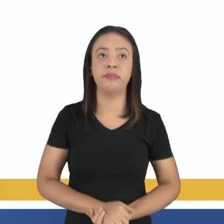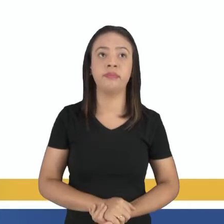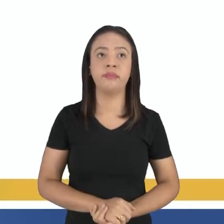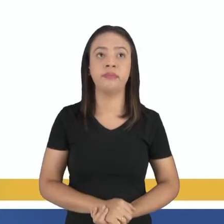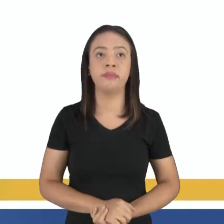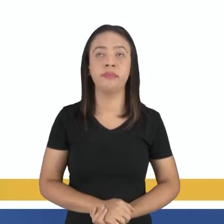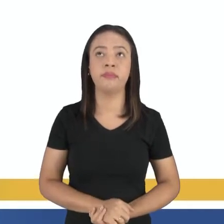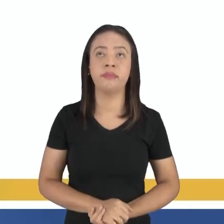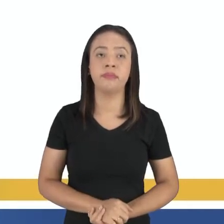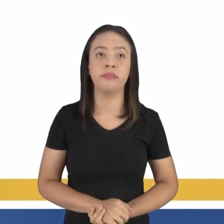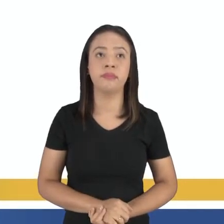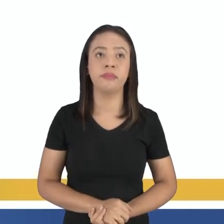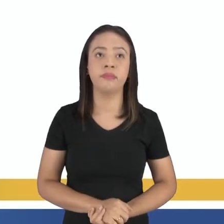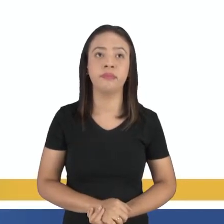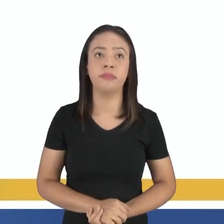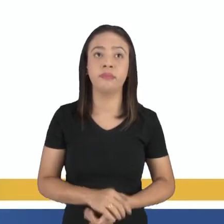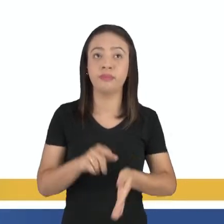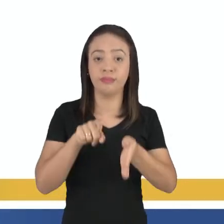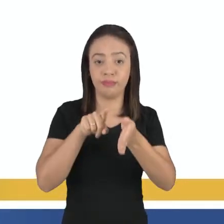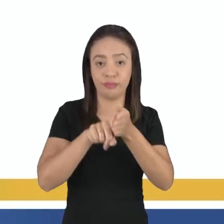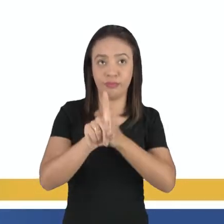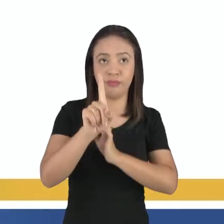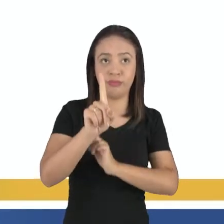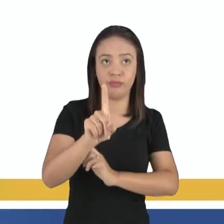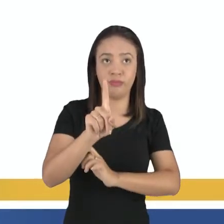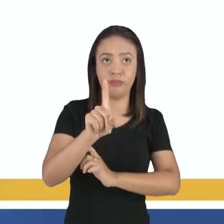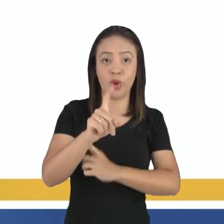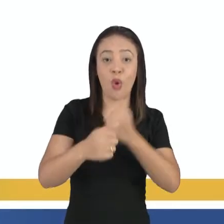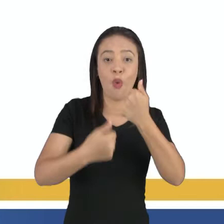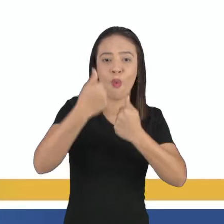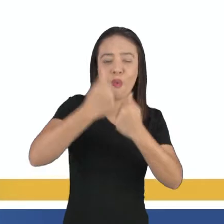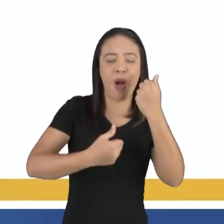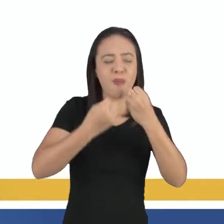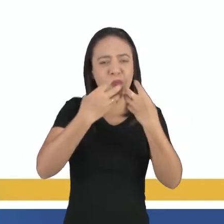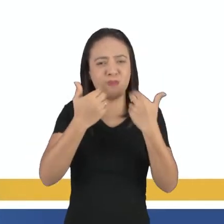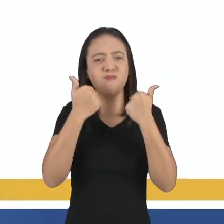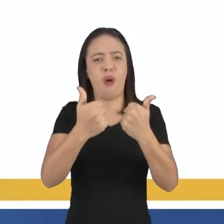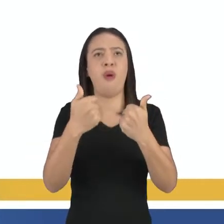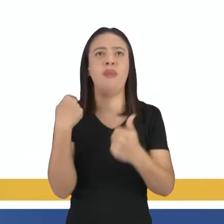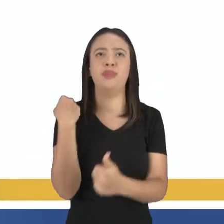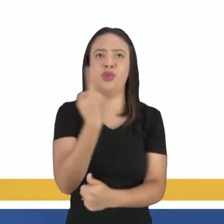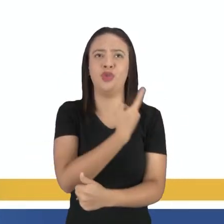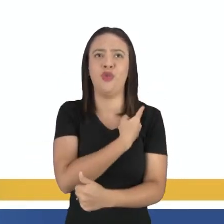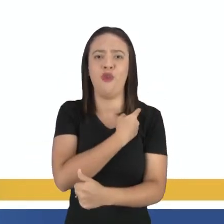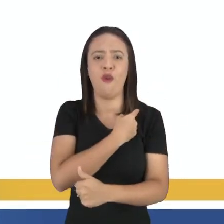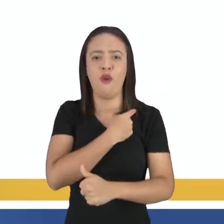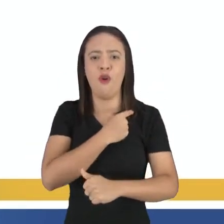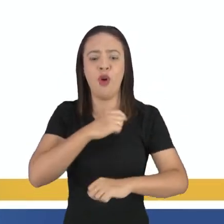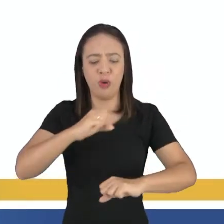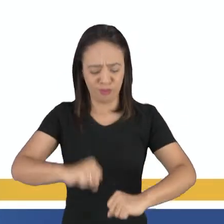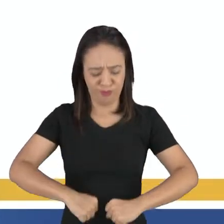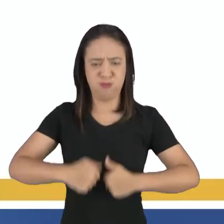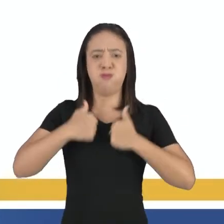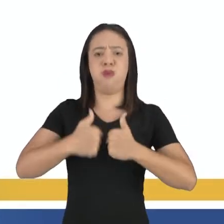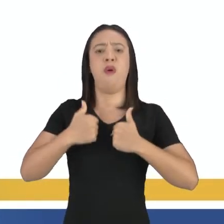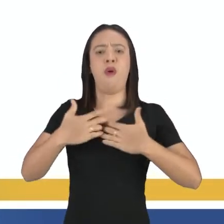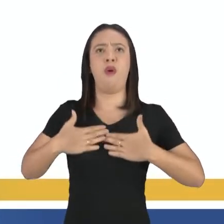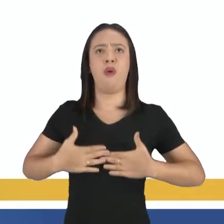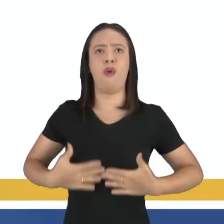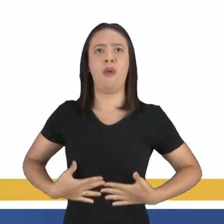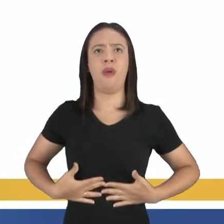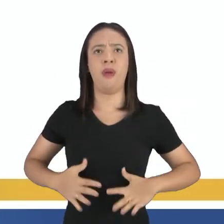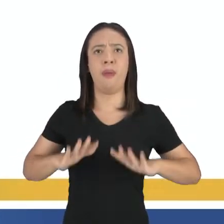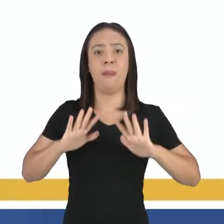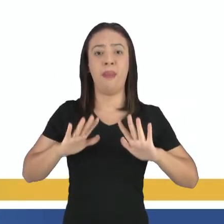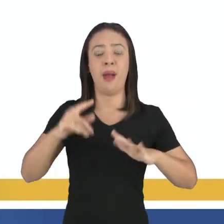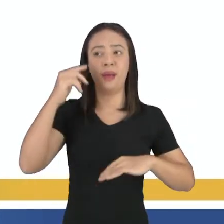atividade. Ó, o esporte é bom para a gente, fortalece o corpo e emburrece a